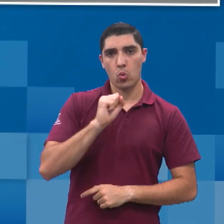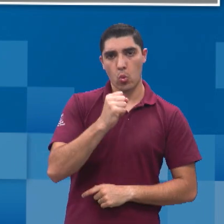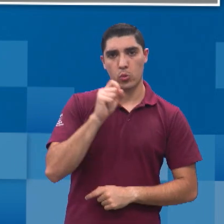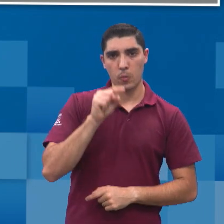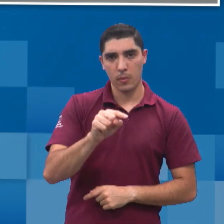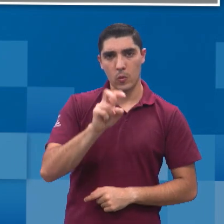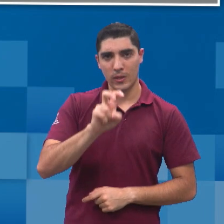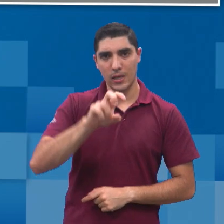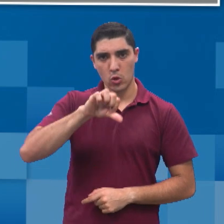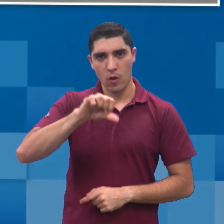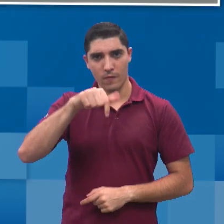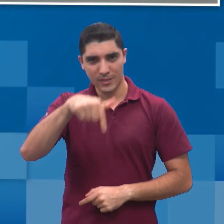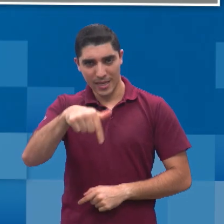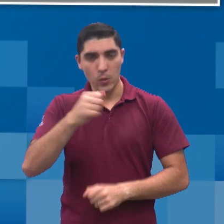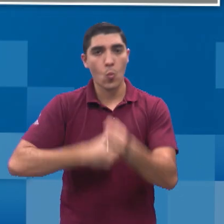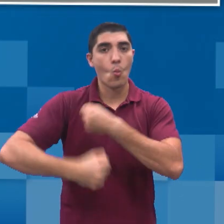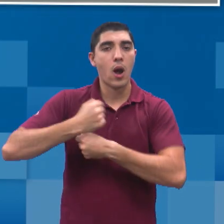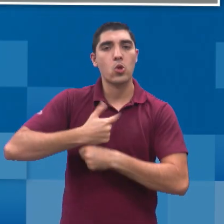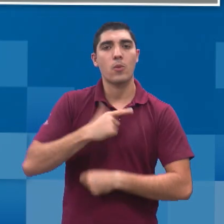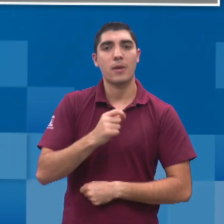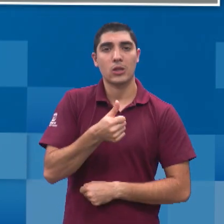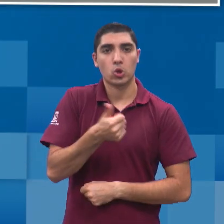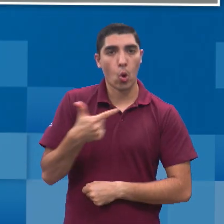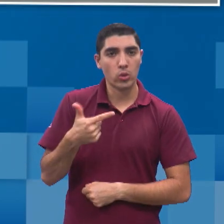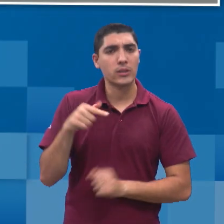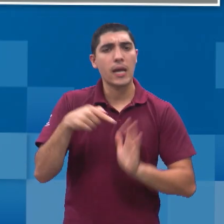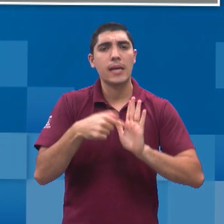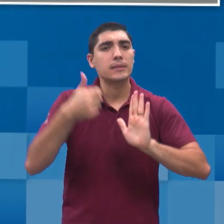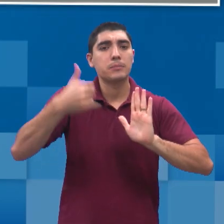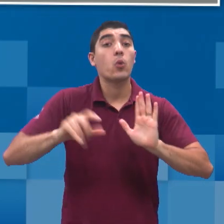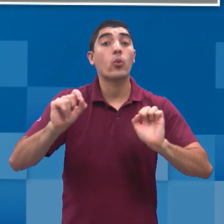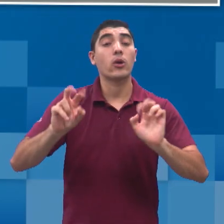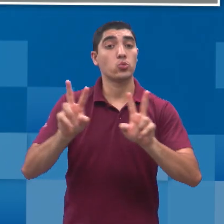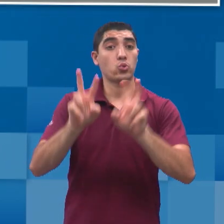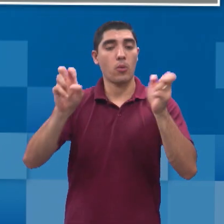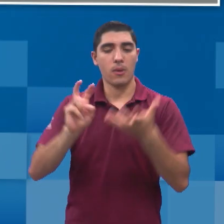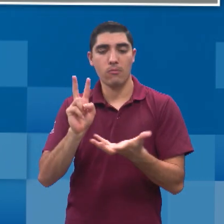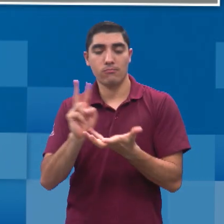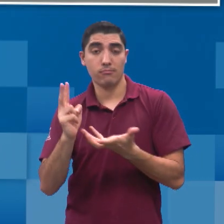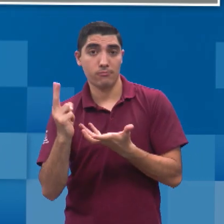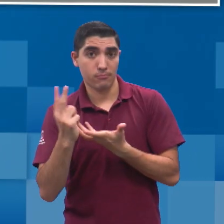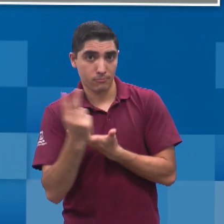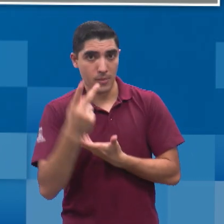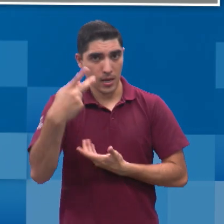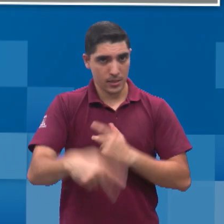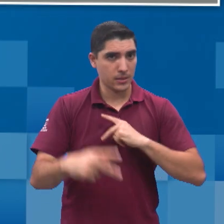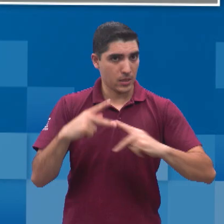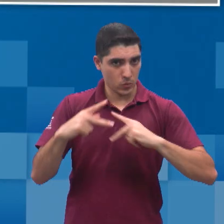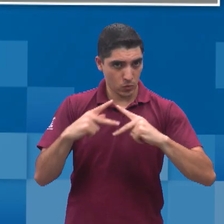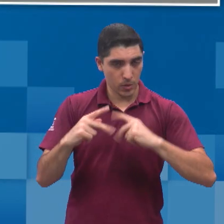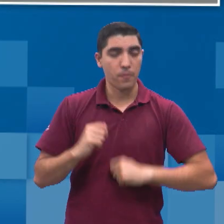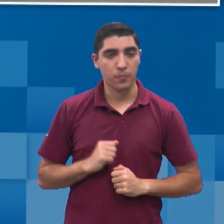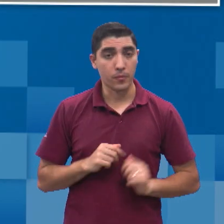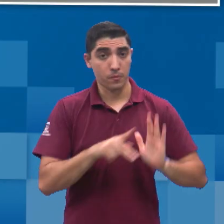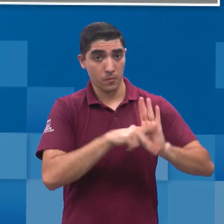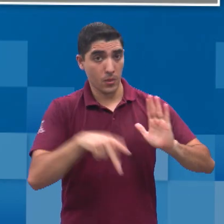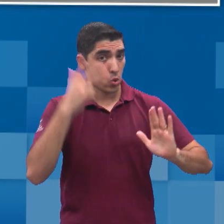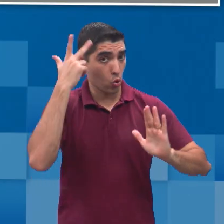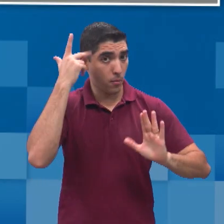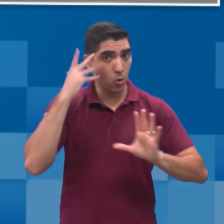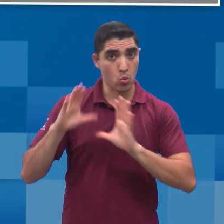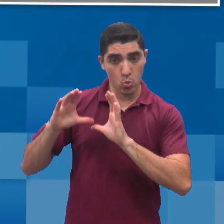de 2012, que dispõe sobre o Conselho Tutelar no município de São José dos Campos. Rito